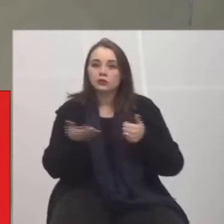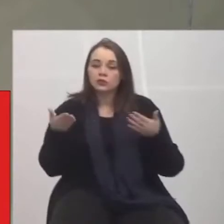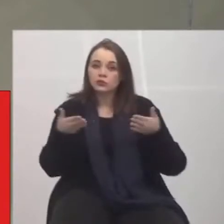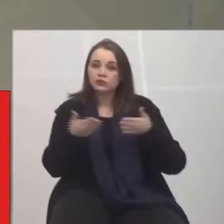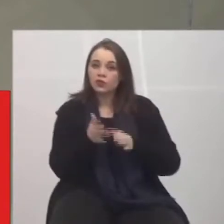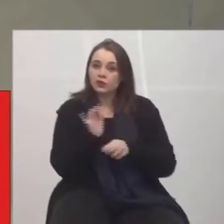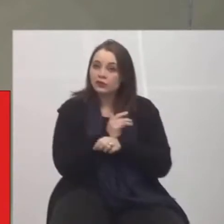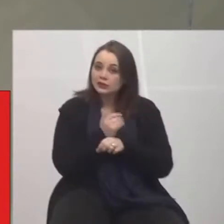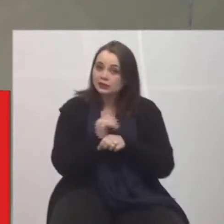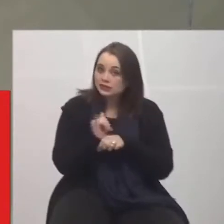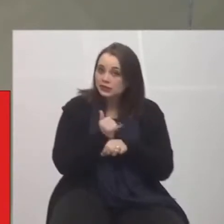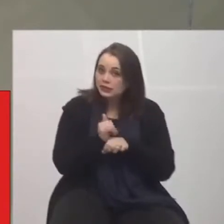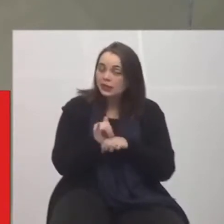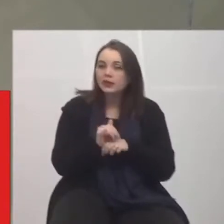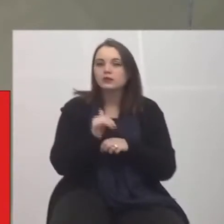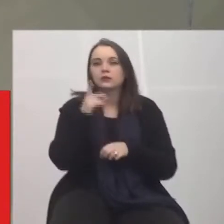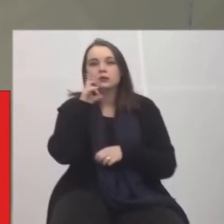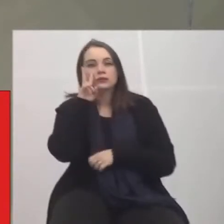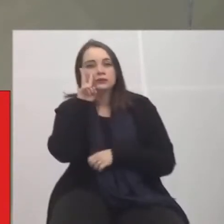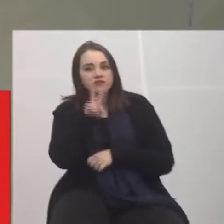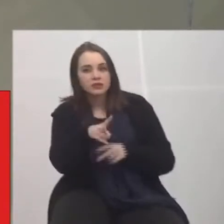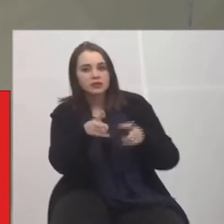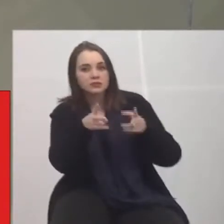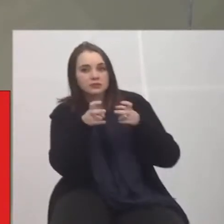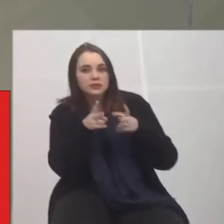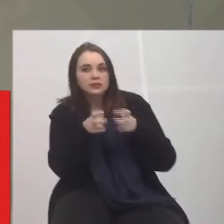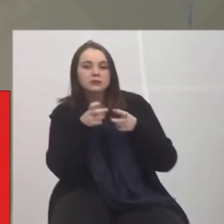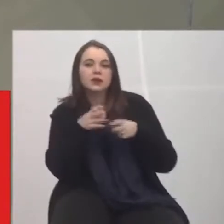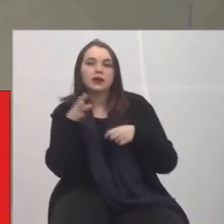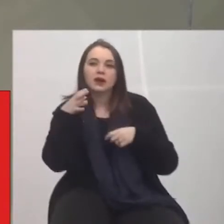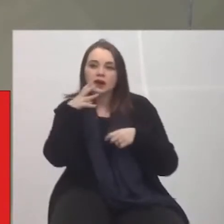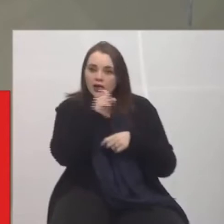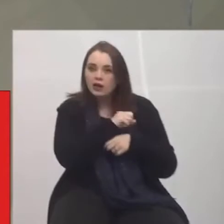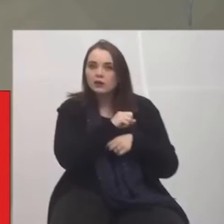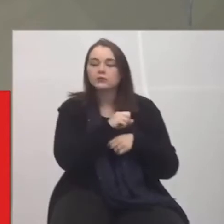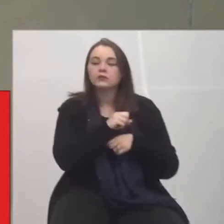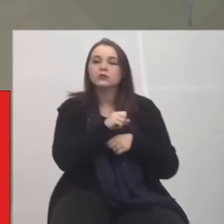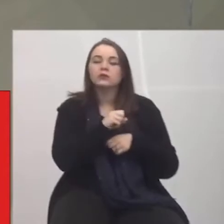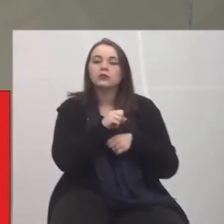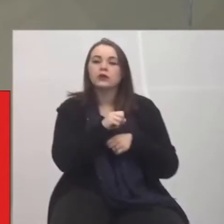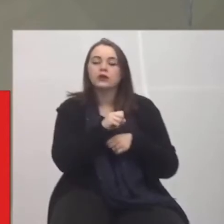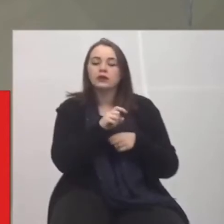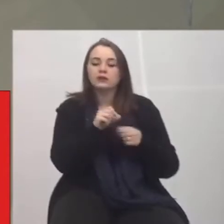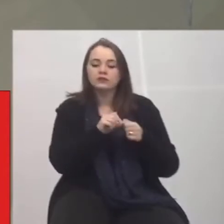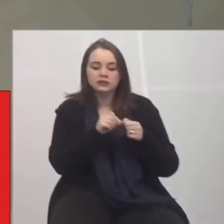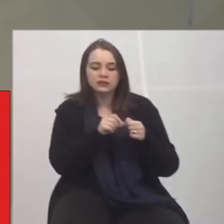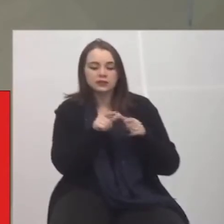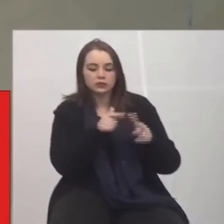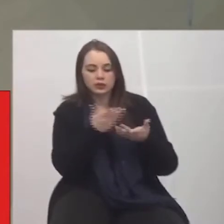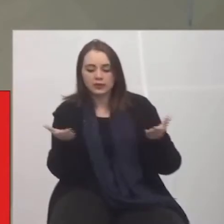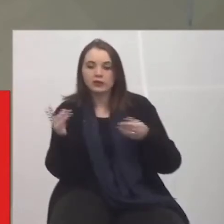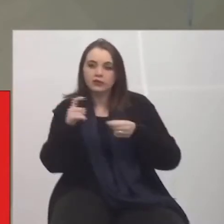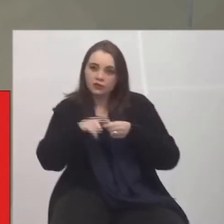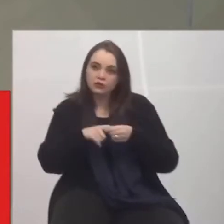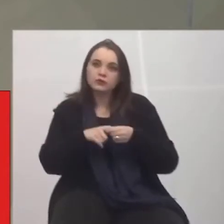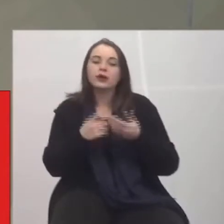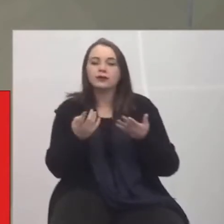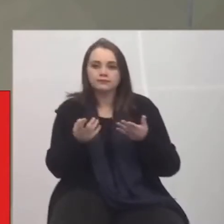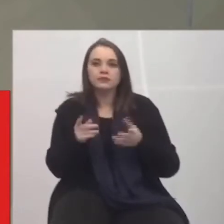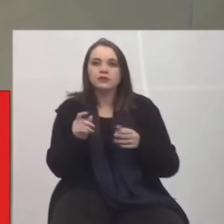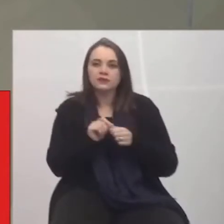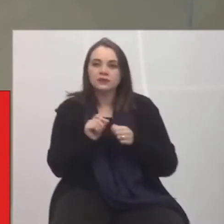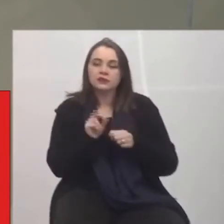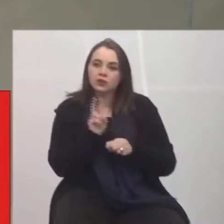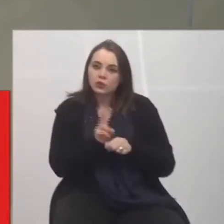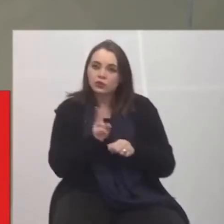estratégias para ver o mais rápido possível a volta e o retorno das mulheres para fazerem o